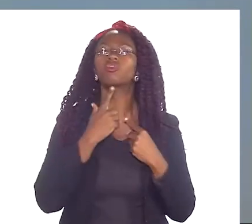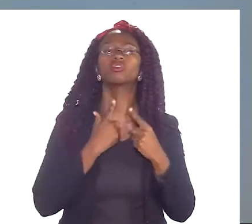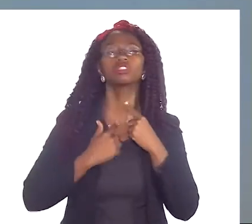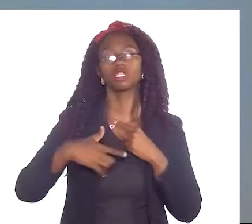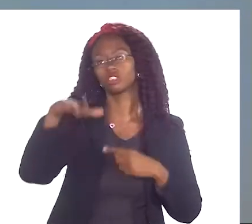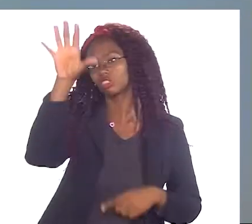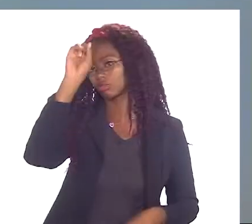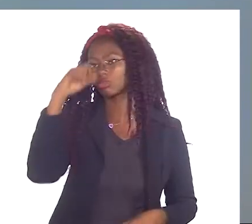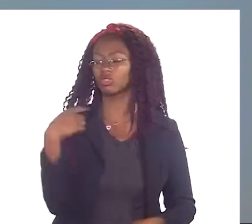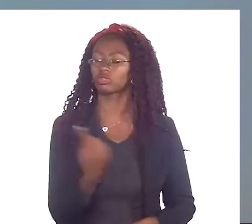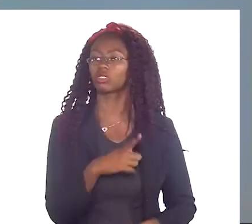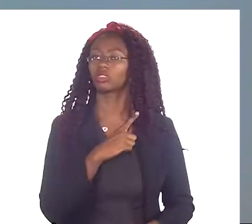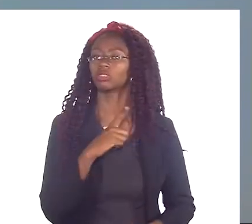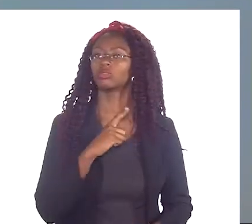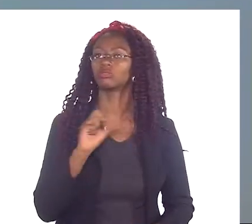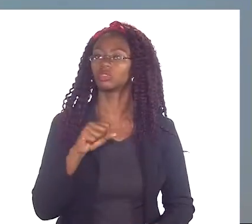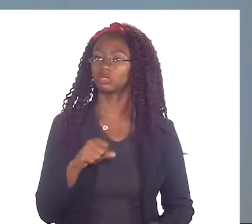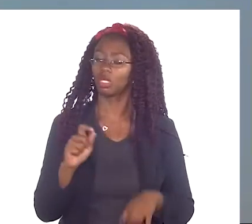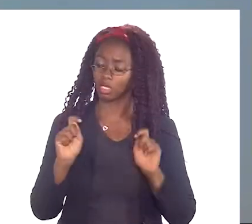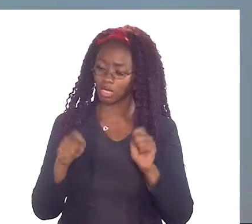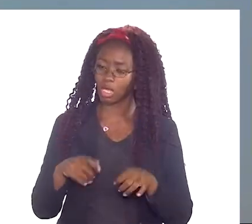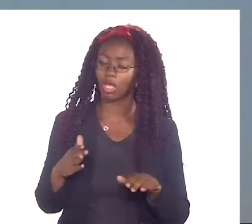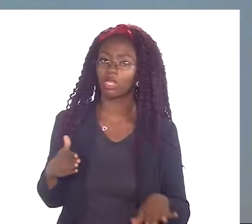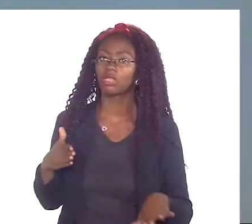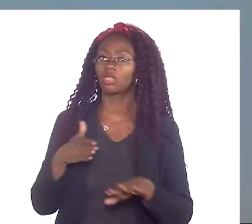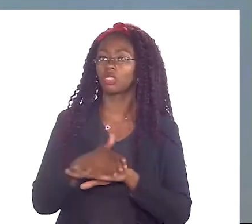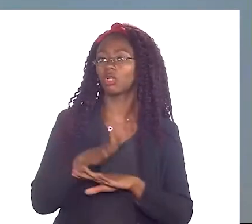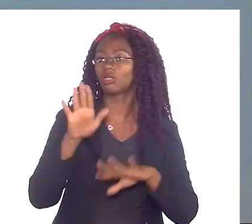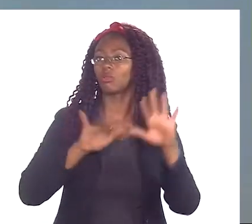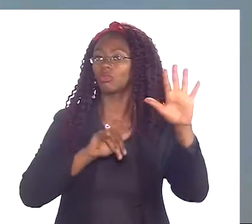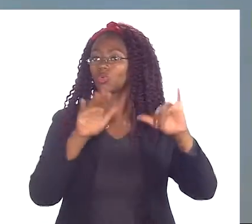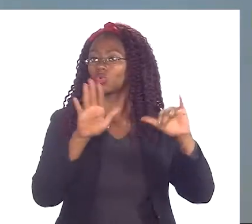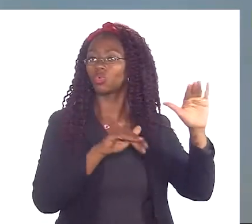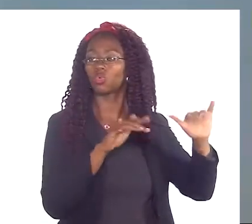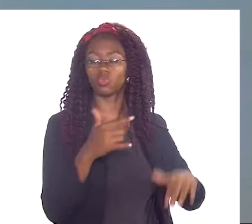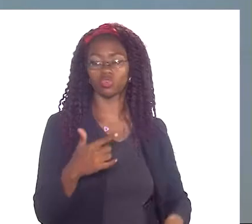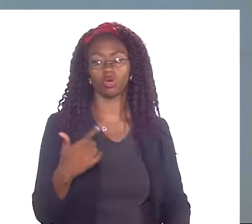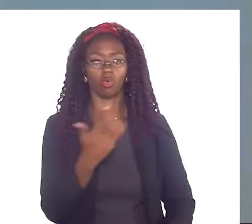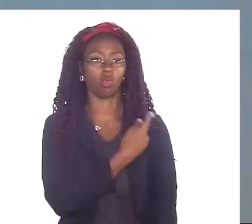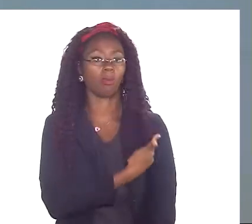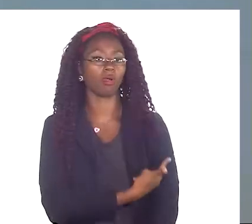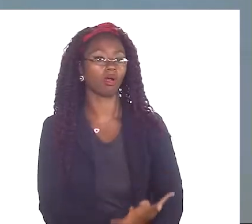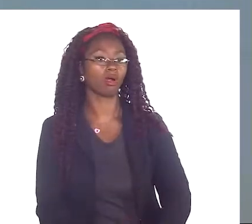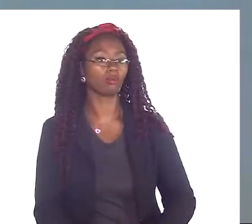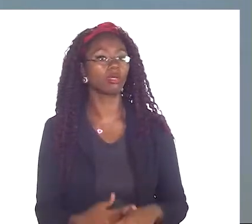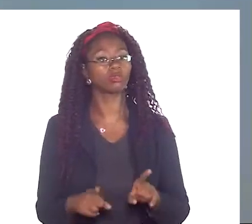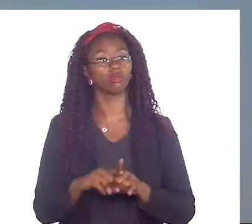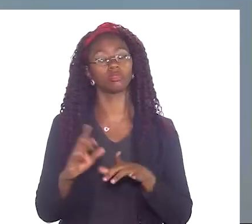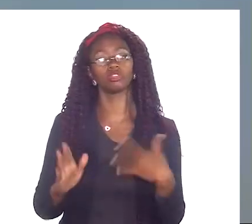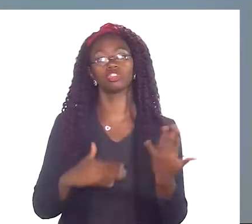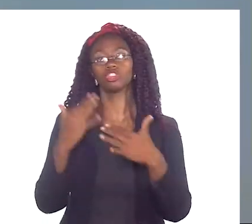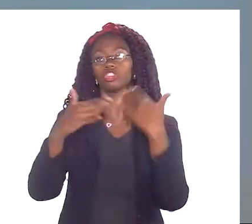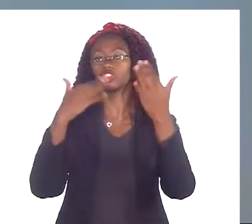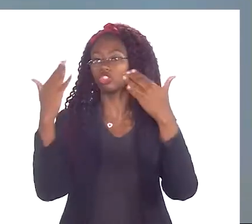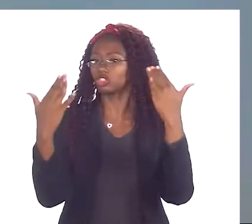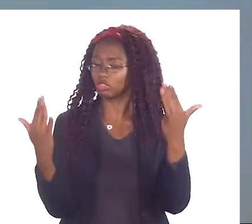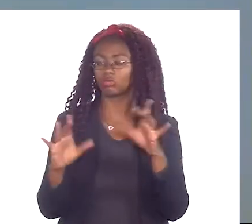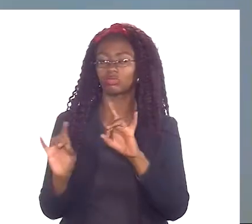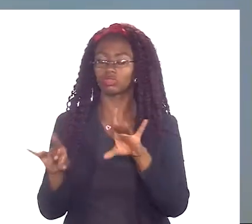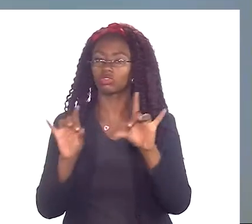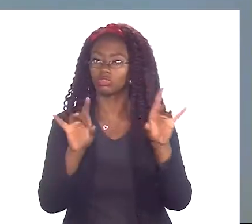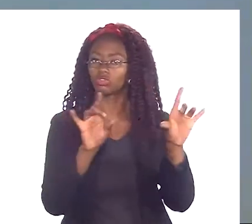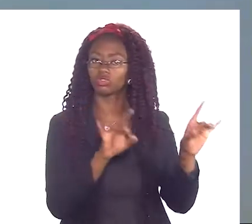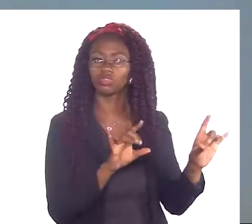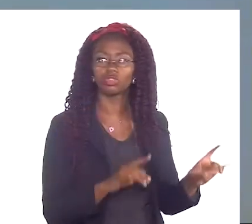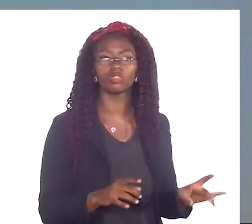vontade de aprender, nós temos sim posições de entrada, onde a gente busca o perfil comportamental e desenvolve em